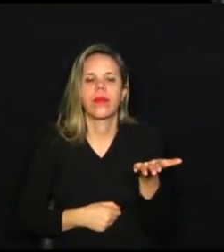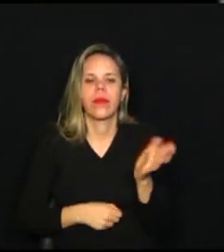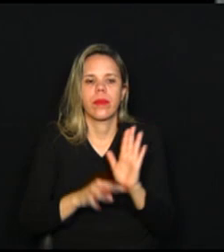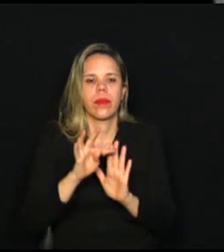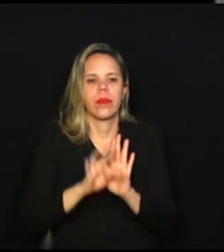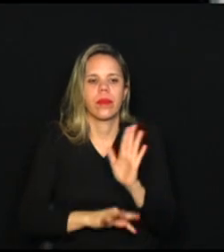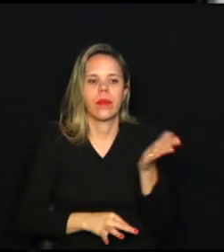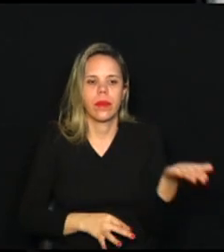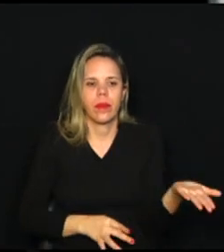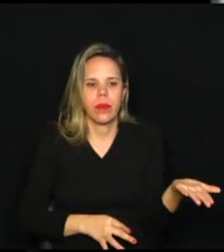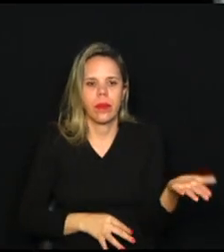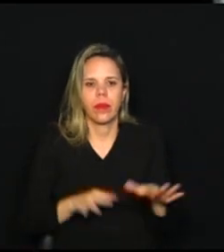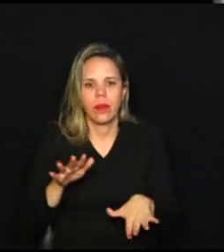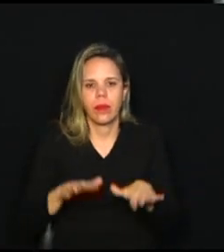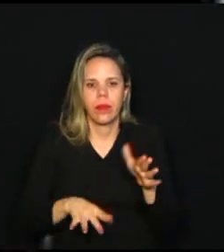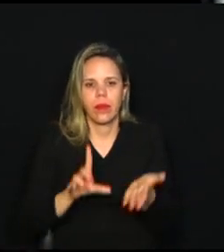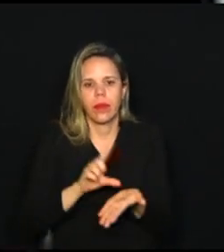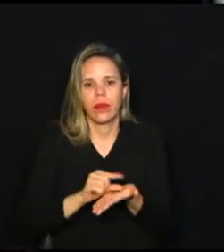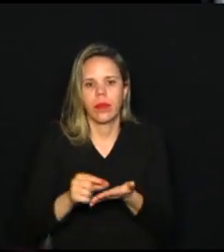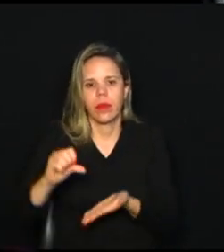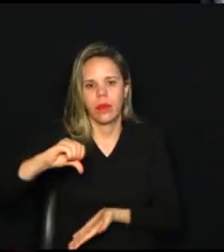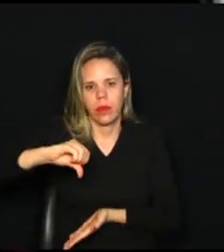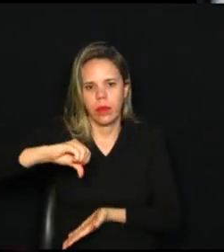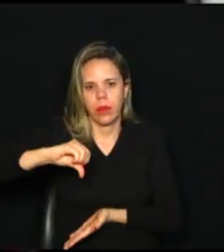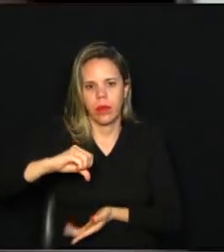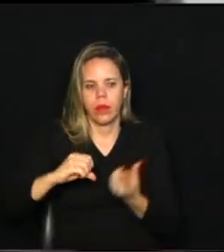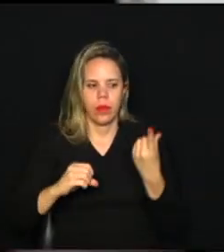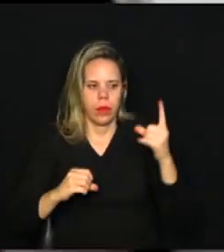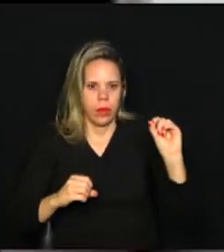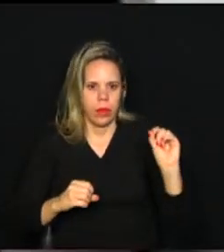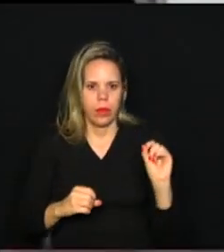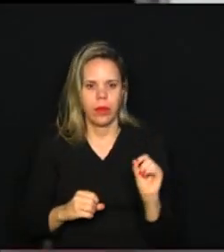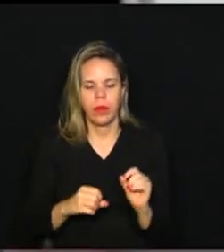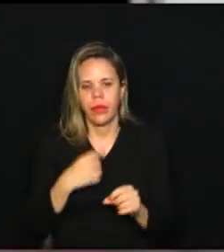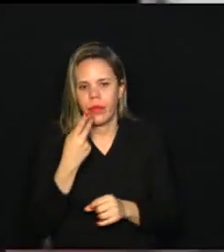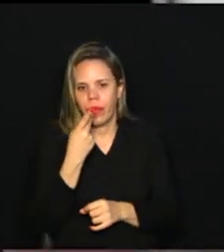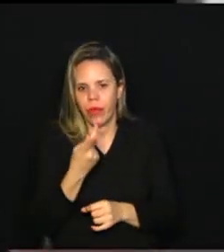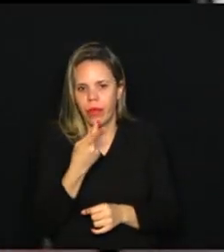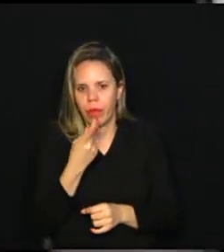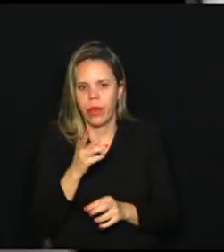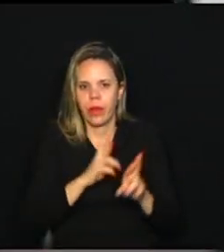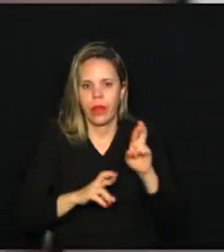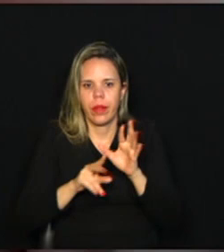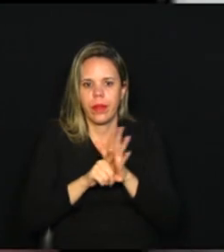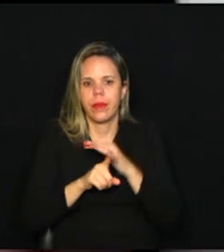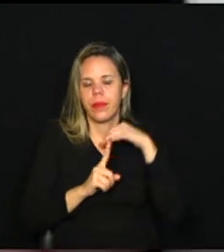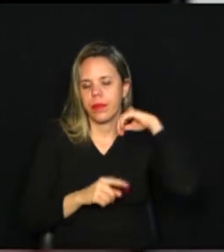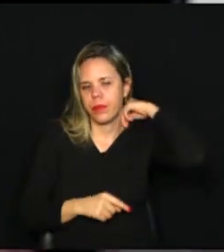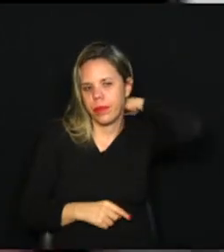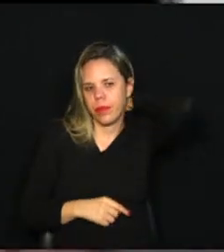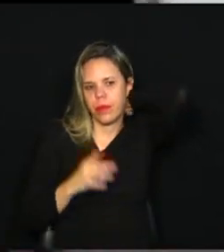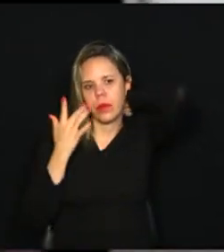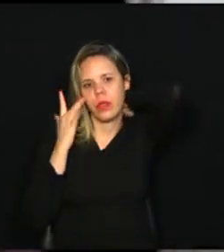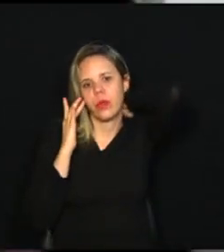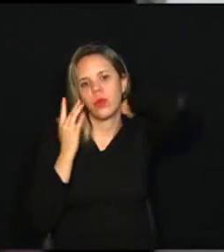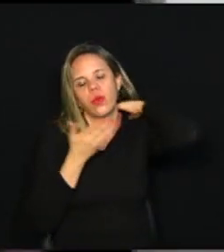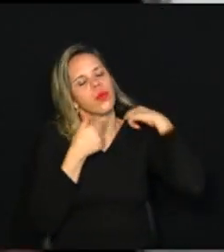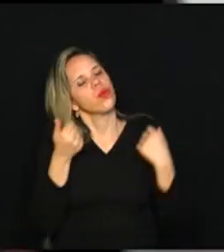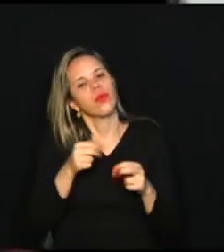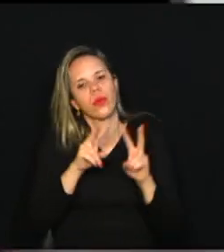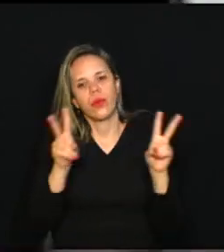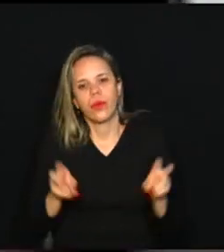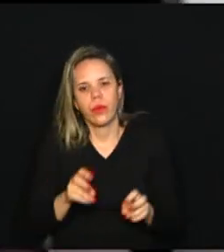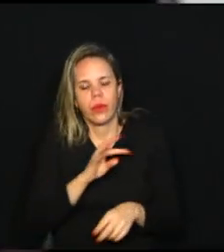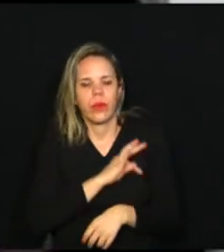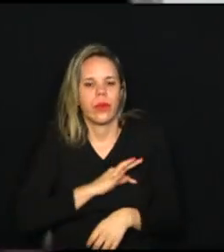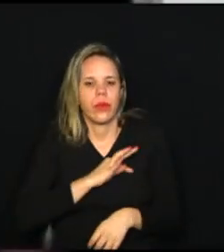talvez, Cecílio, no artigo 9, no artigo 10, a gente fala em rastreamento, mas acho que o melhor termo